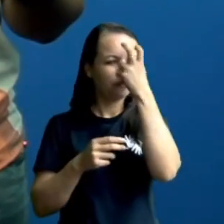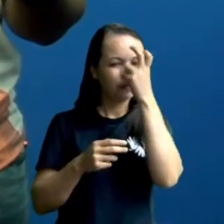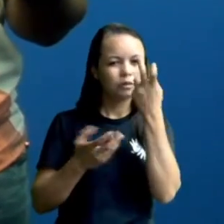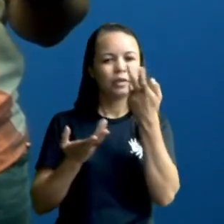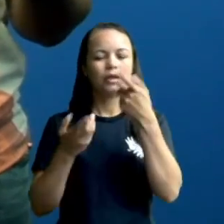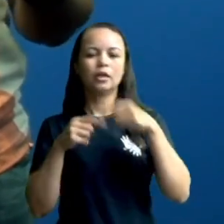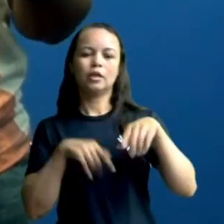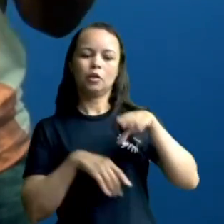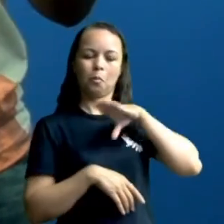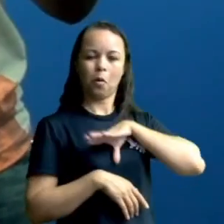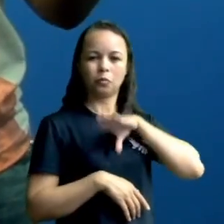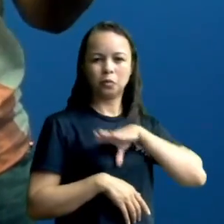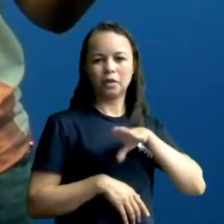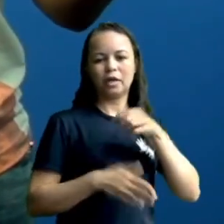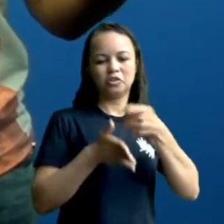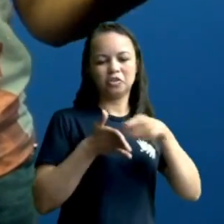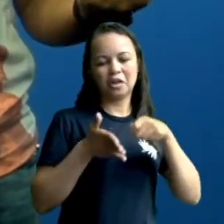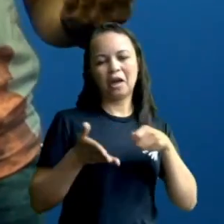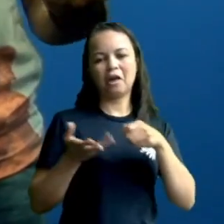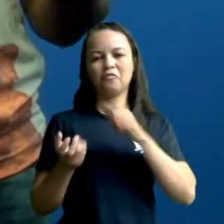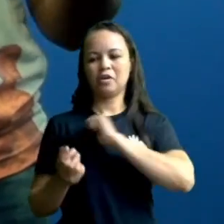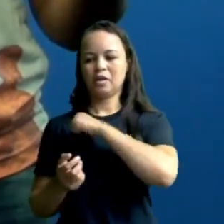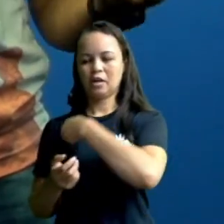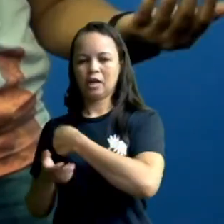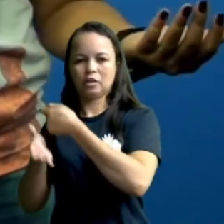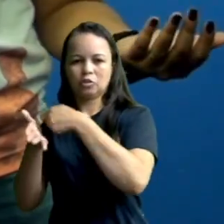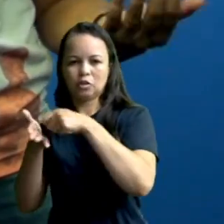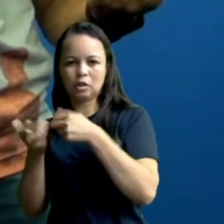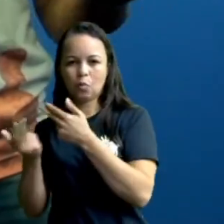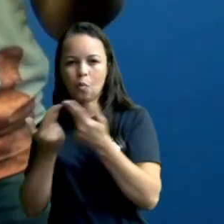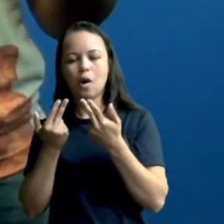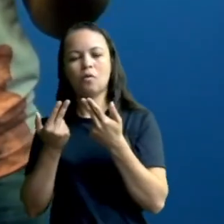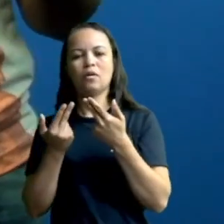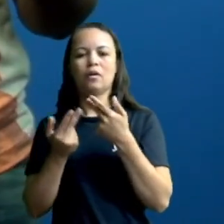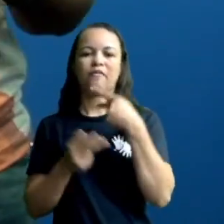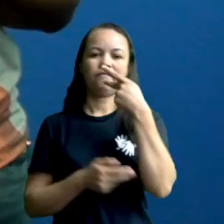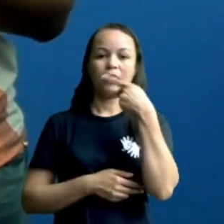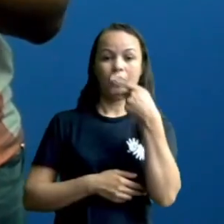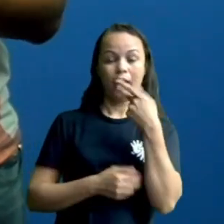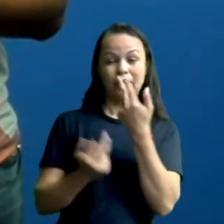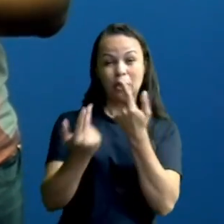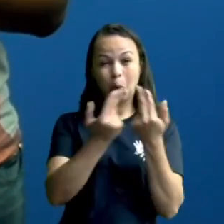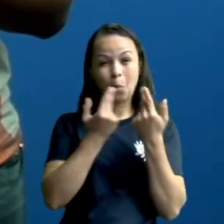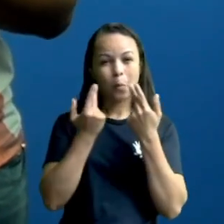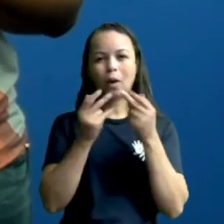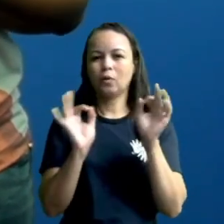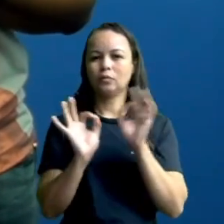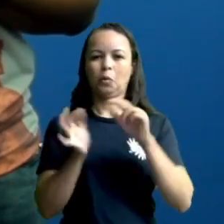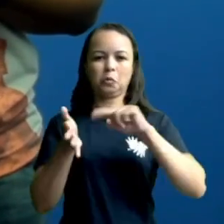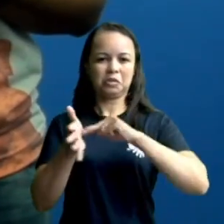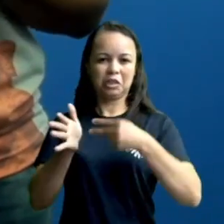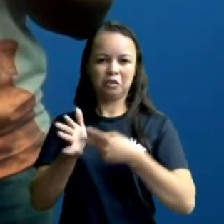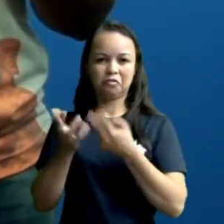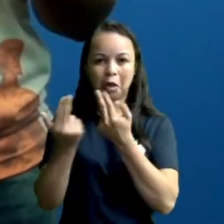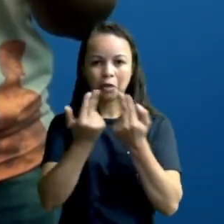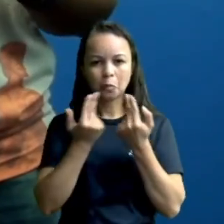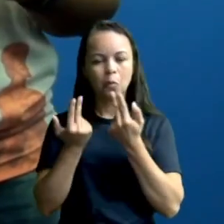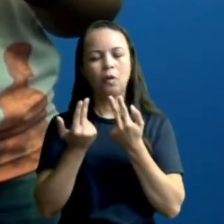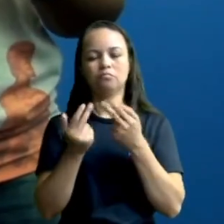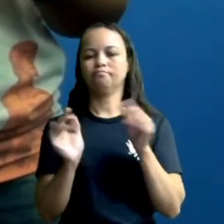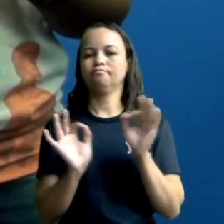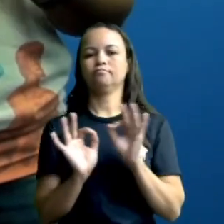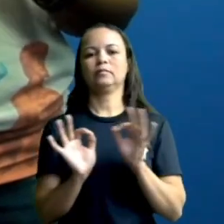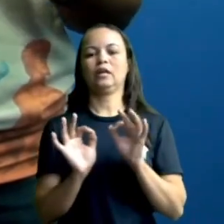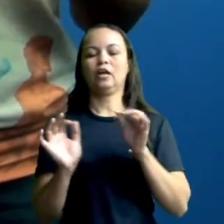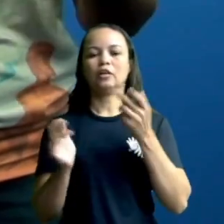em espanhol e em português, necessariamente ela é pronunciada da mesma forma ou tem o mesmo significado. Às